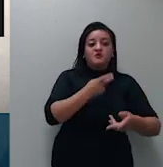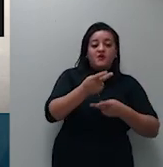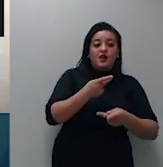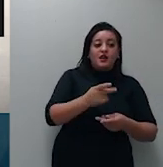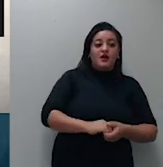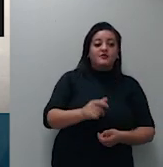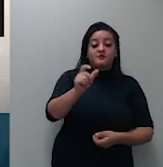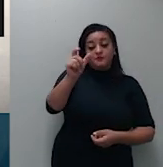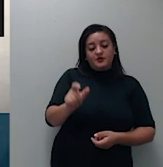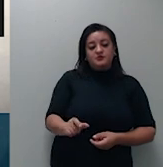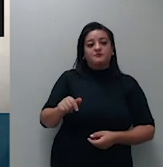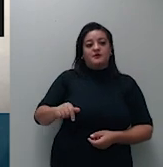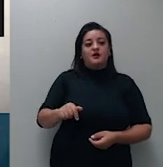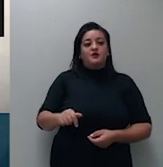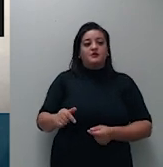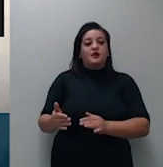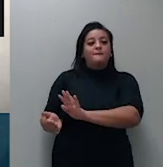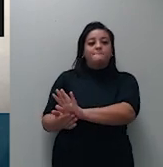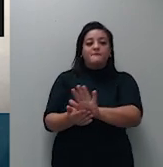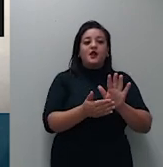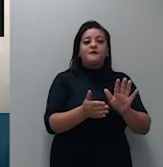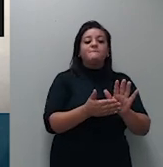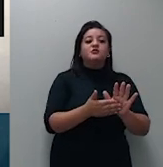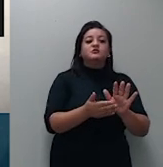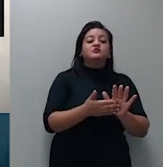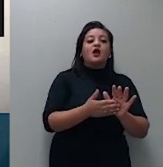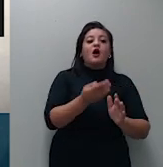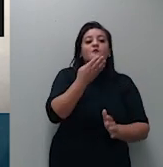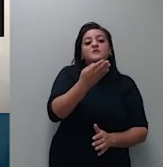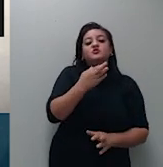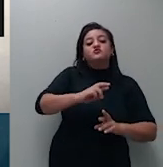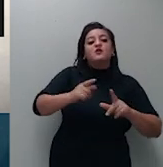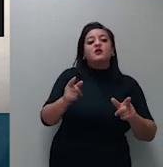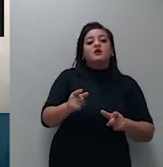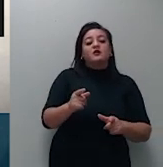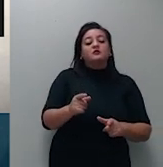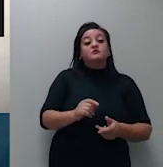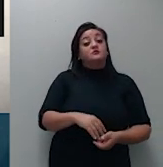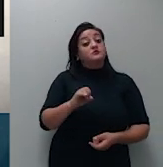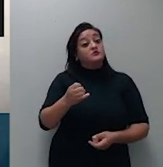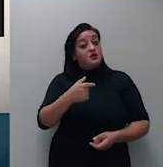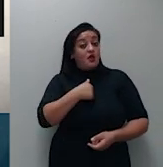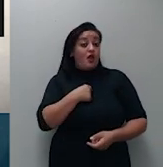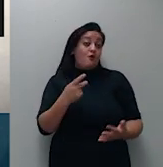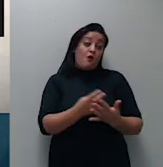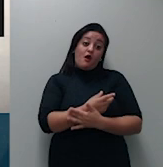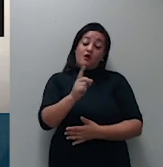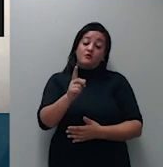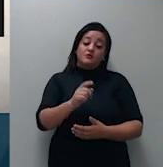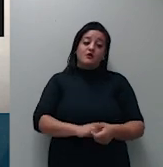ouve queimação da parte embargada para apresentação de impugnação Sauípe